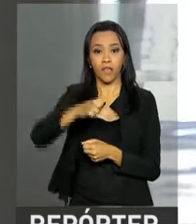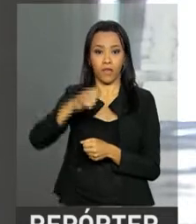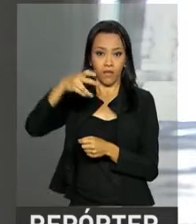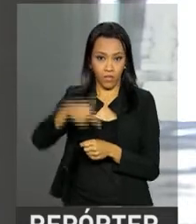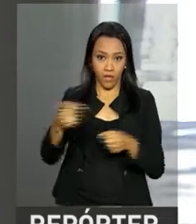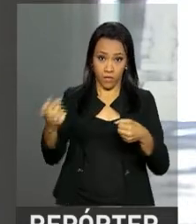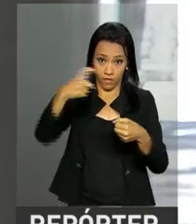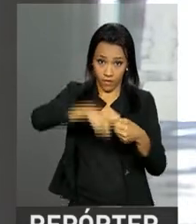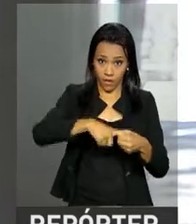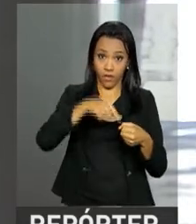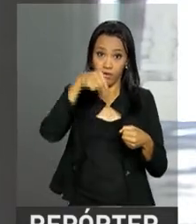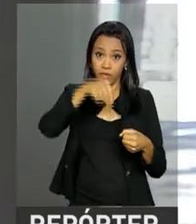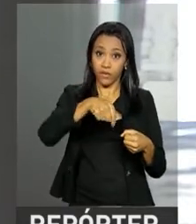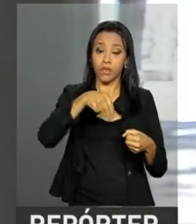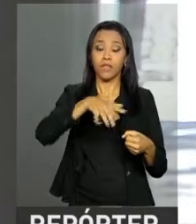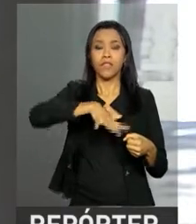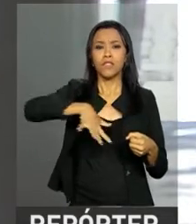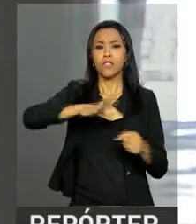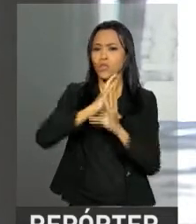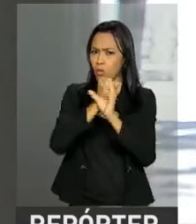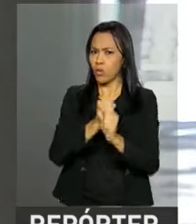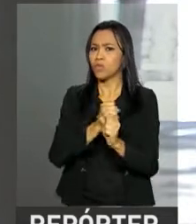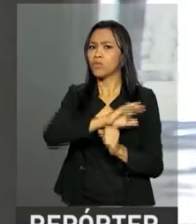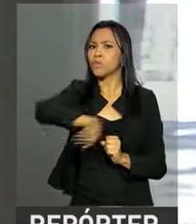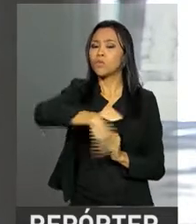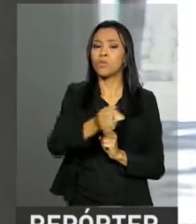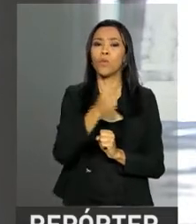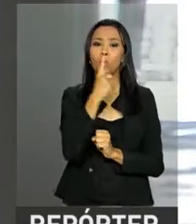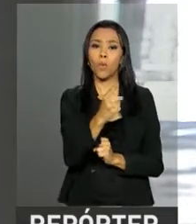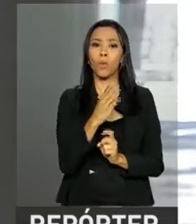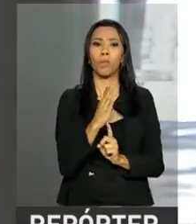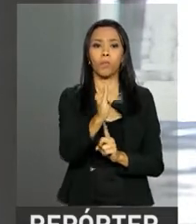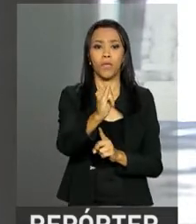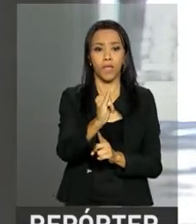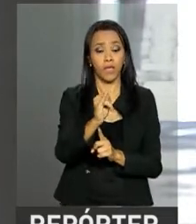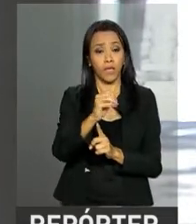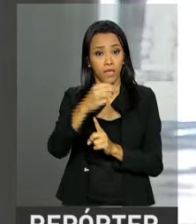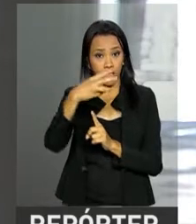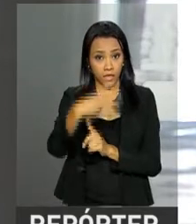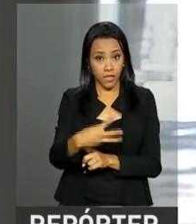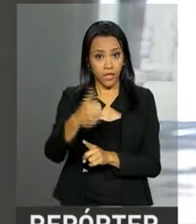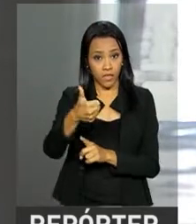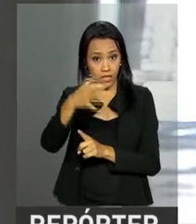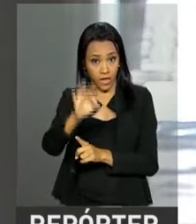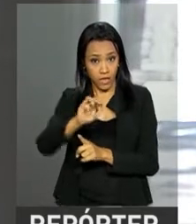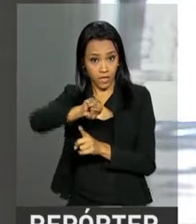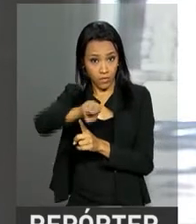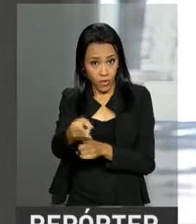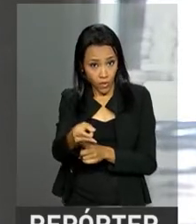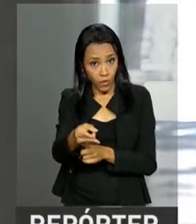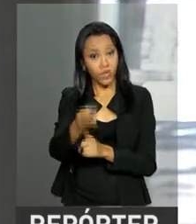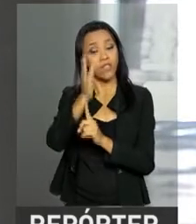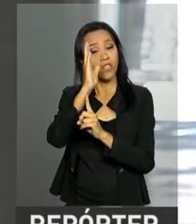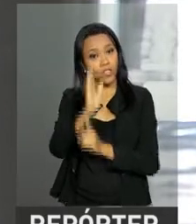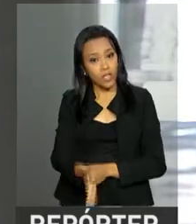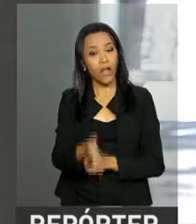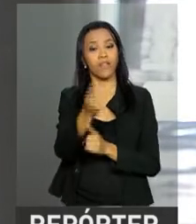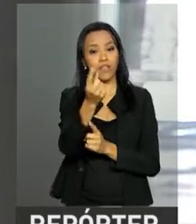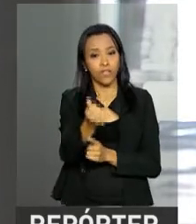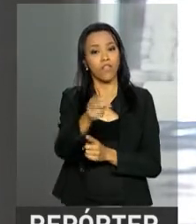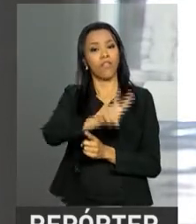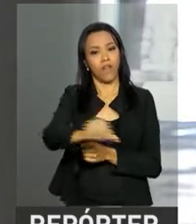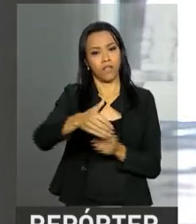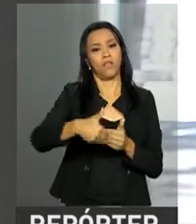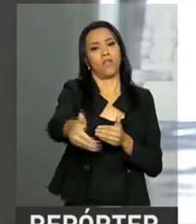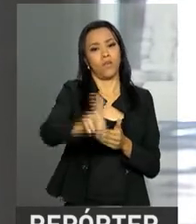e Comunicações, do total de US$ 1,5 bilhão. 310 milhões já serão executados